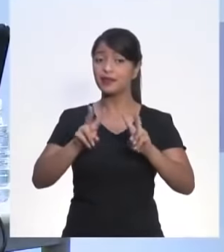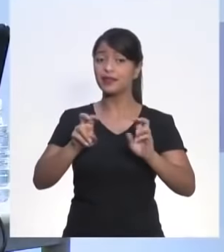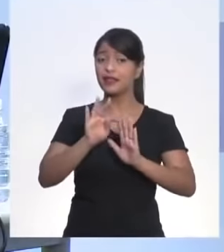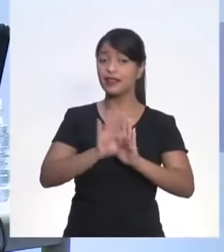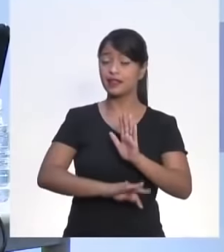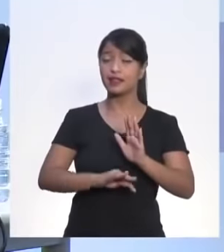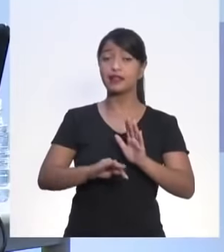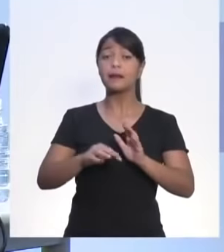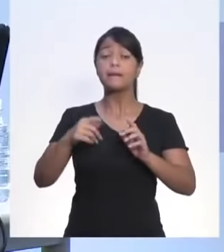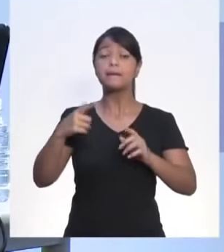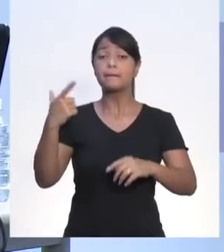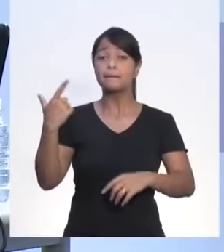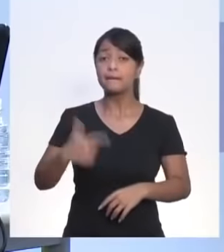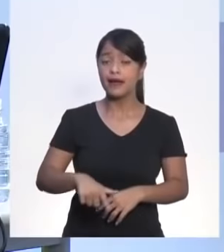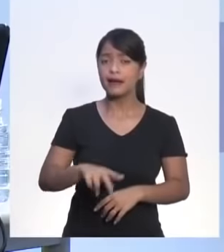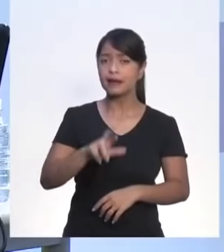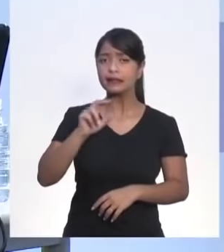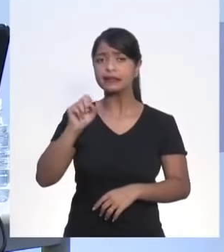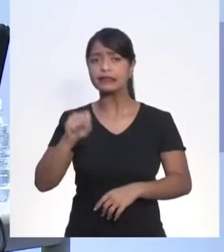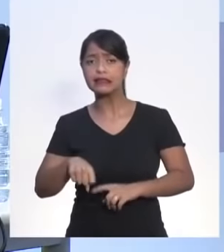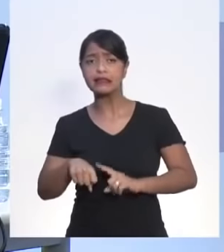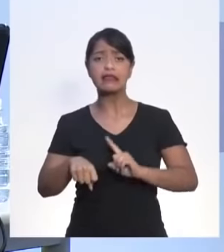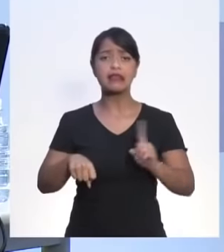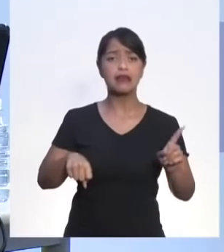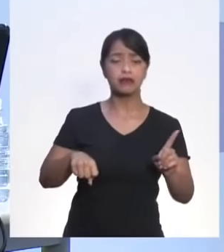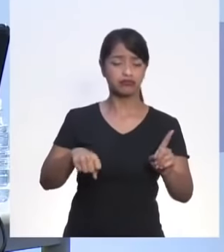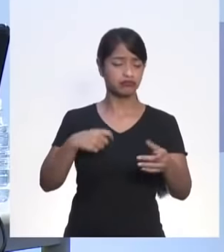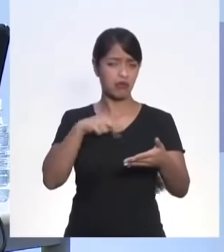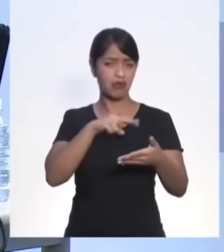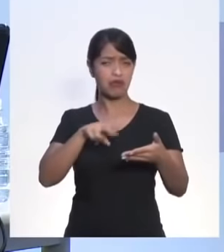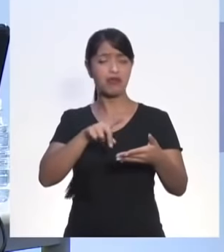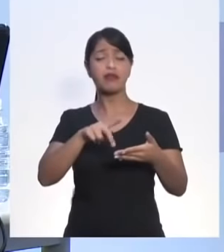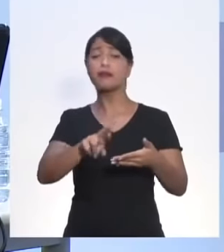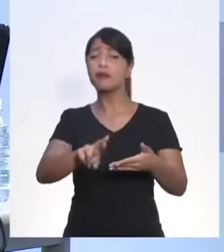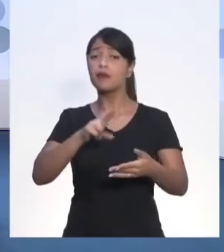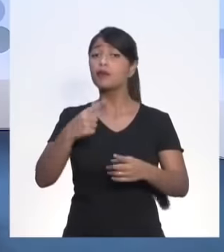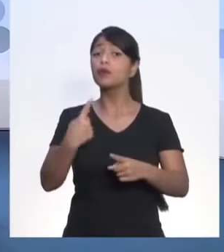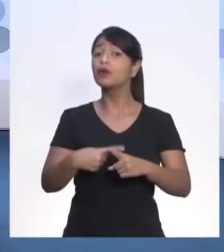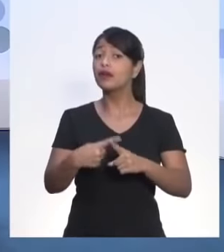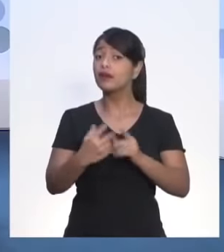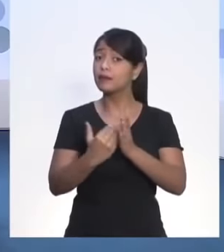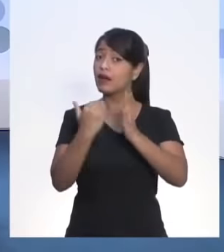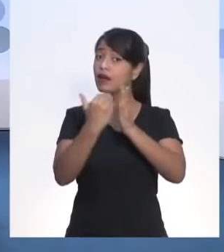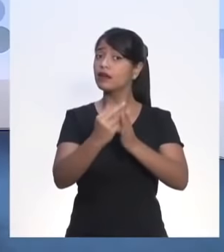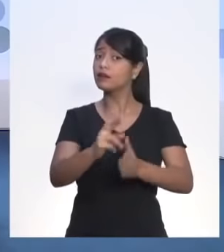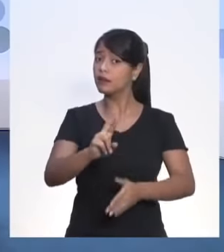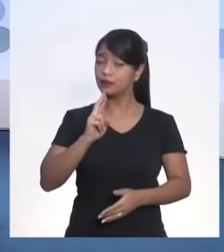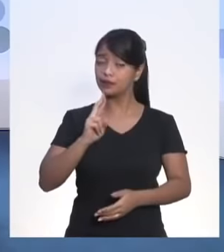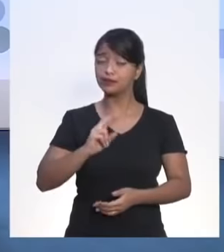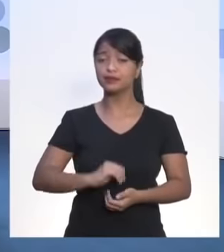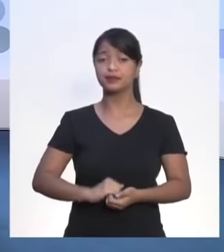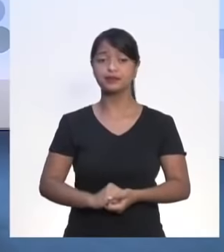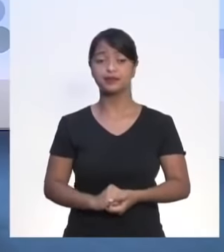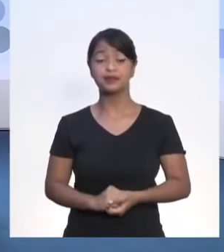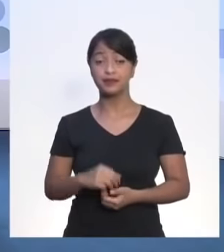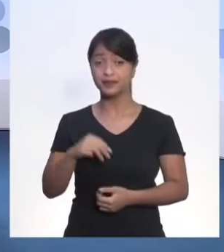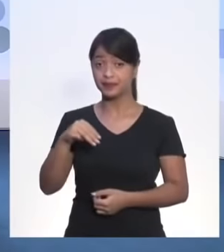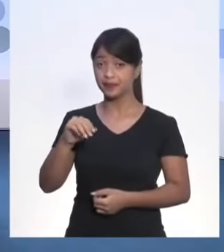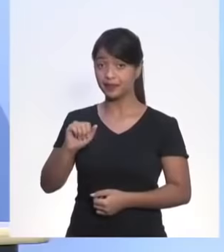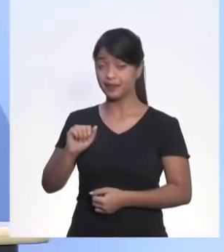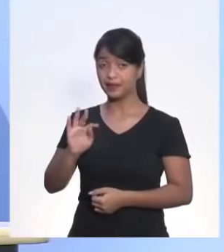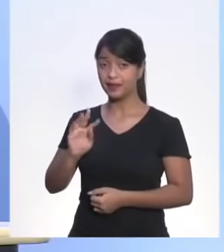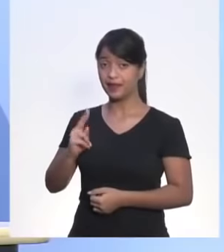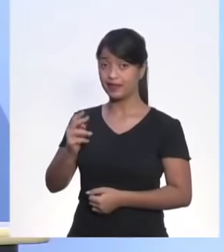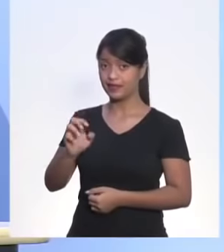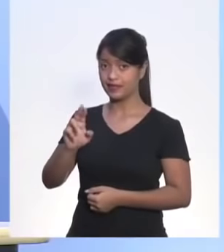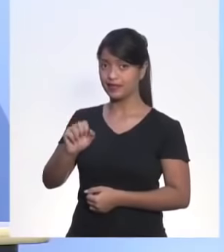E justifica se escrever sim ou não, eu não vou ler a resposta. Isso, só tá no sim ou não. Só tá no sim ou não. Ah, Matheus começou. Ele falou